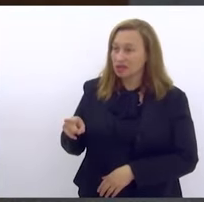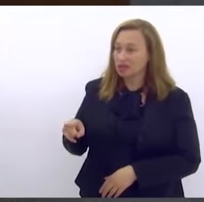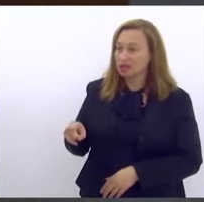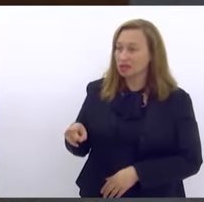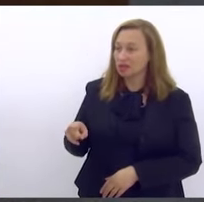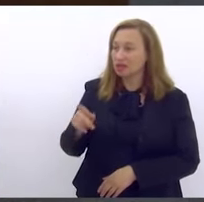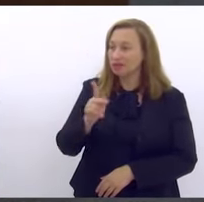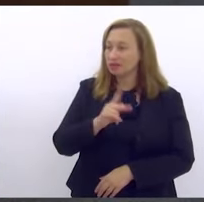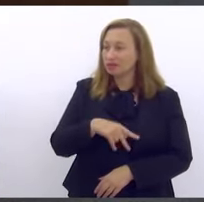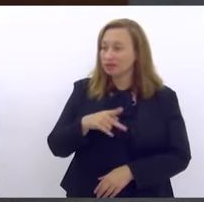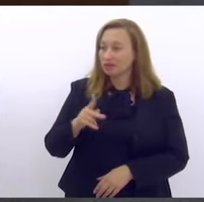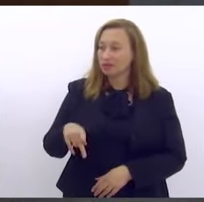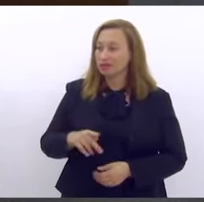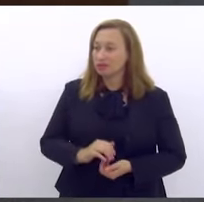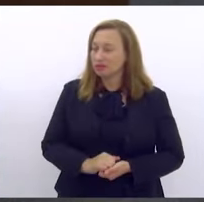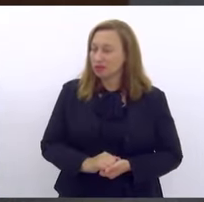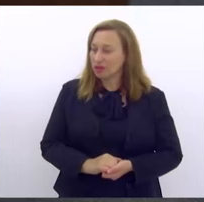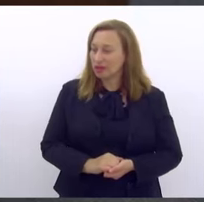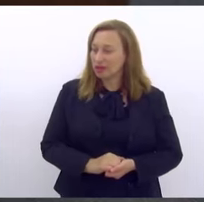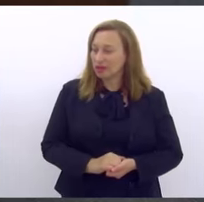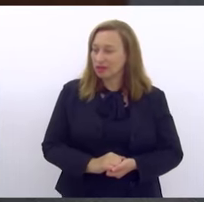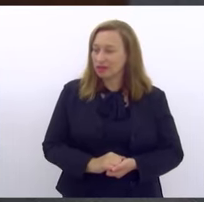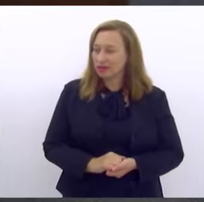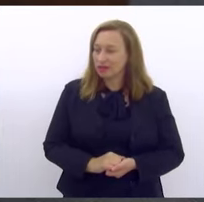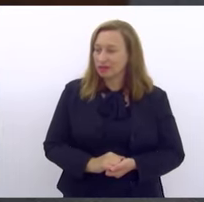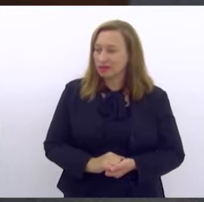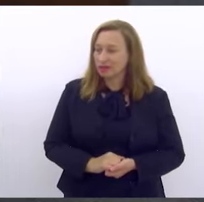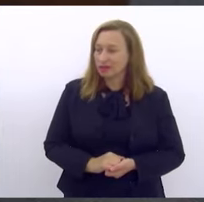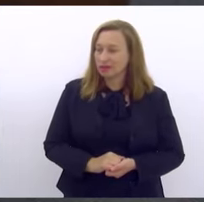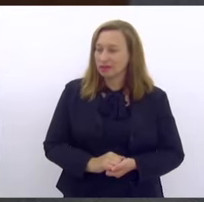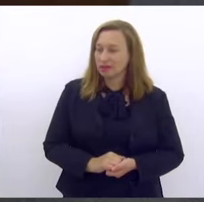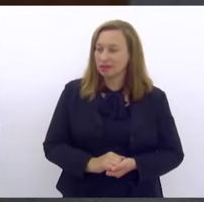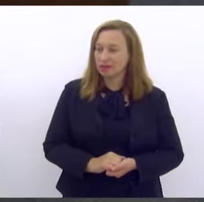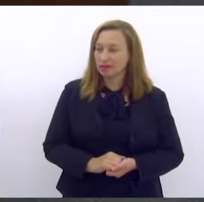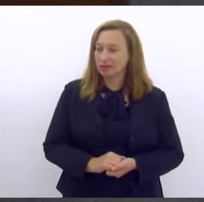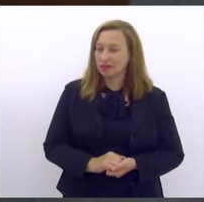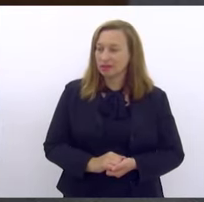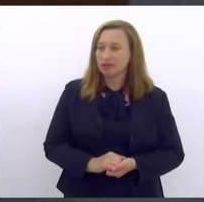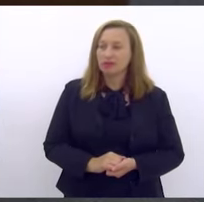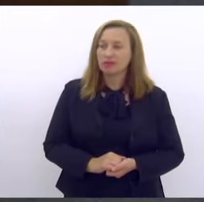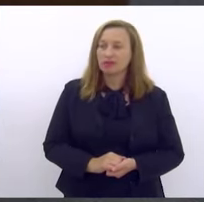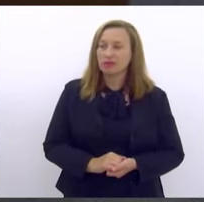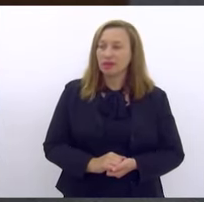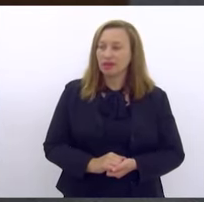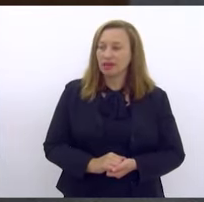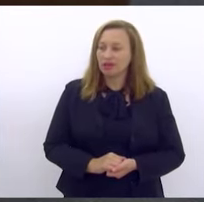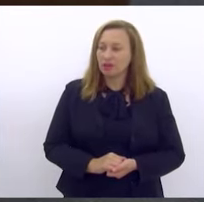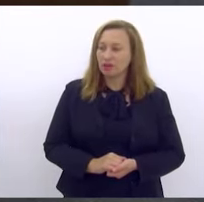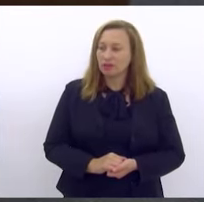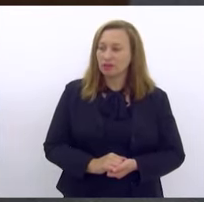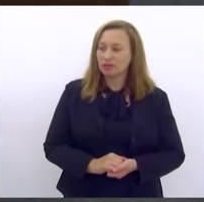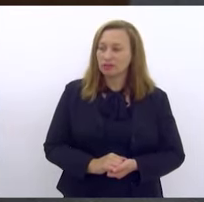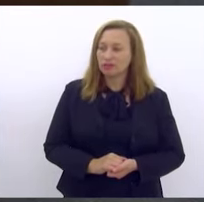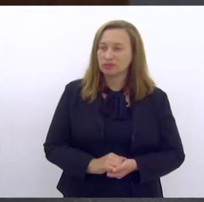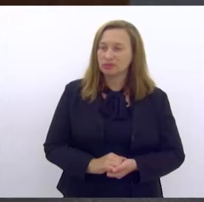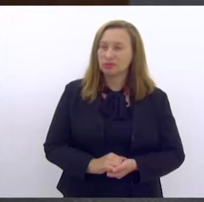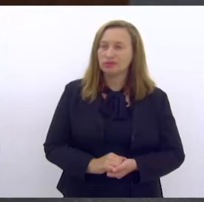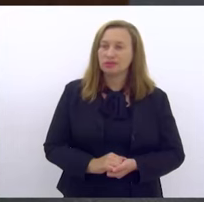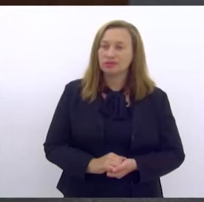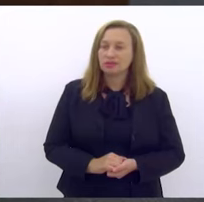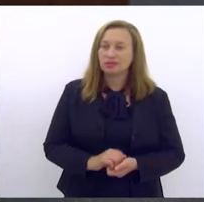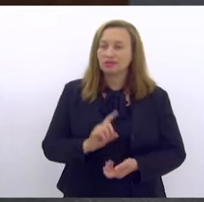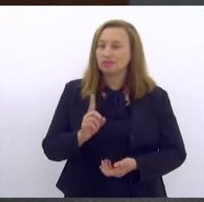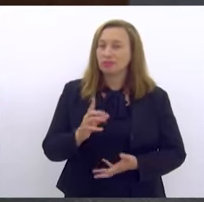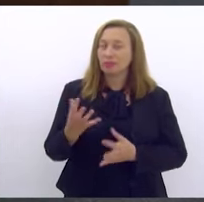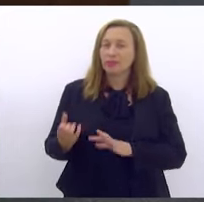Rio de Janeiro, já são os mais precarizados, não é aceitável que eles, podendo pela lei receber o abono Fundeb, não